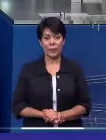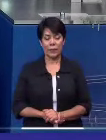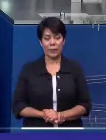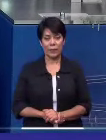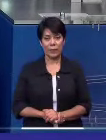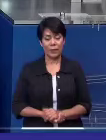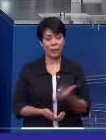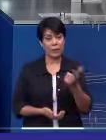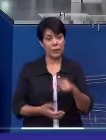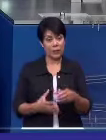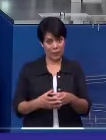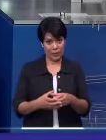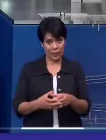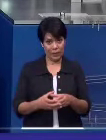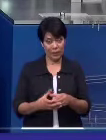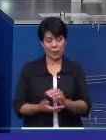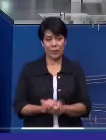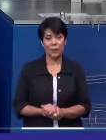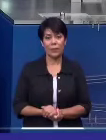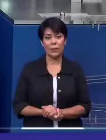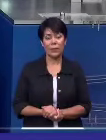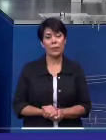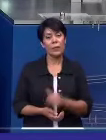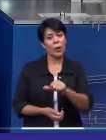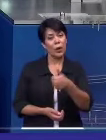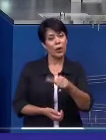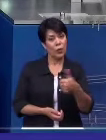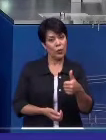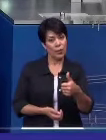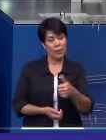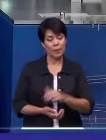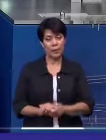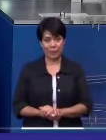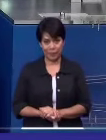Vem aí mais um número. Número 11.